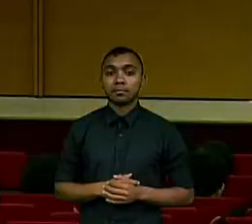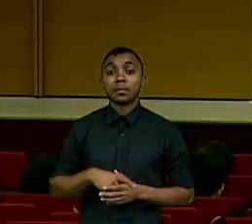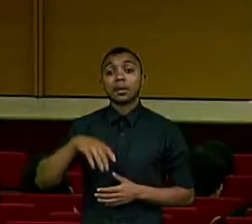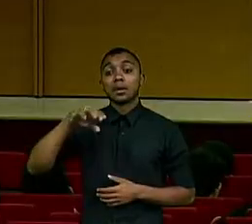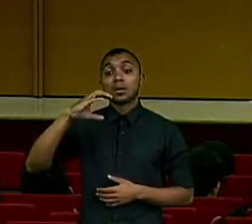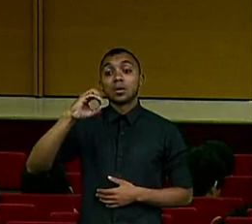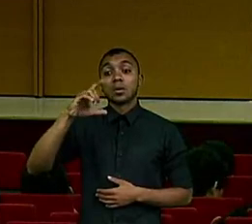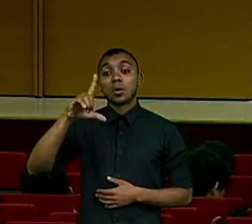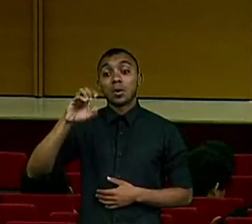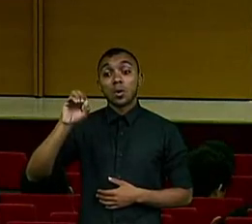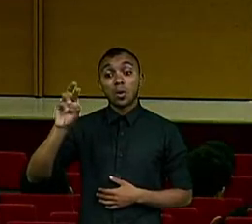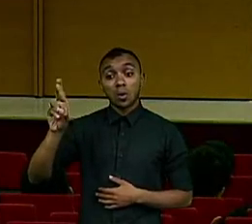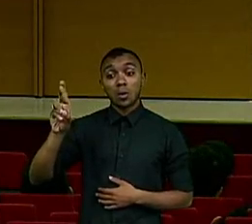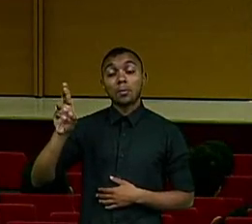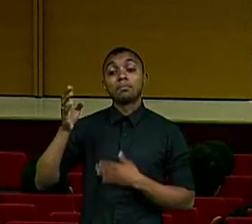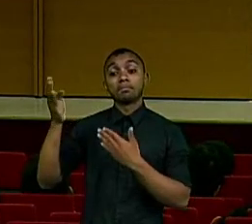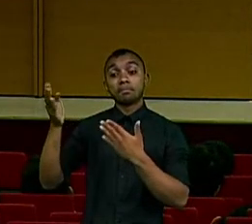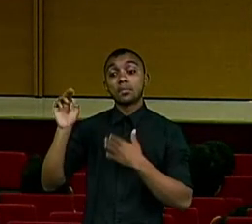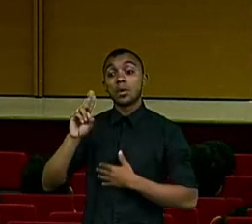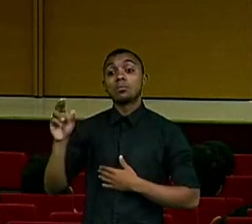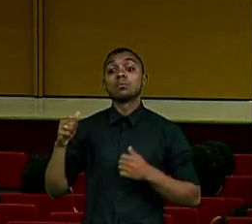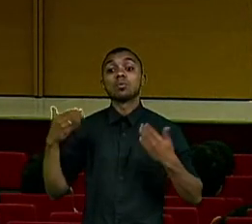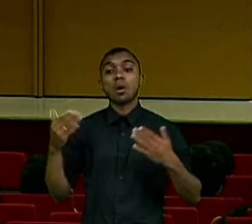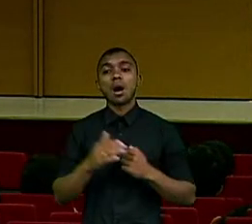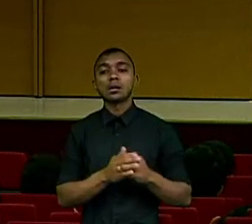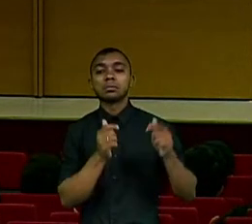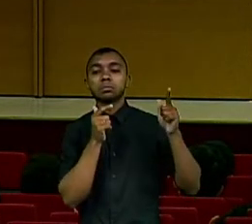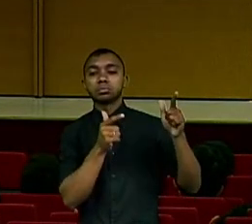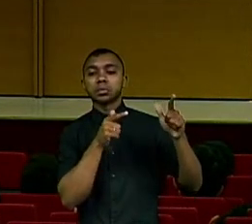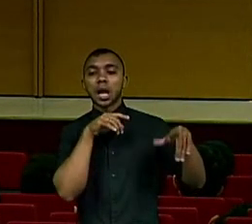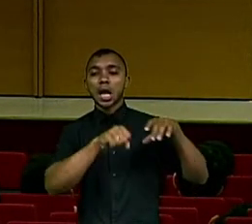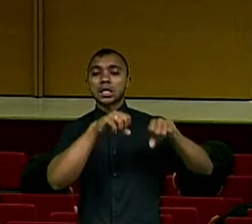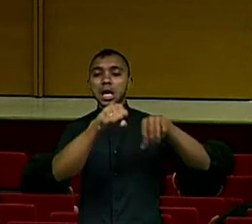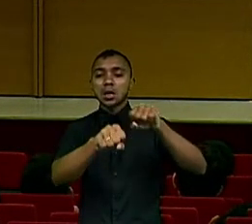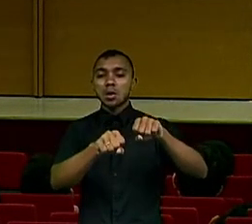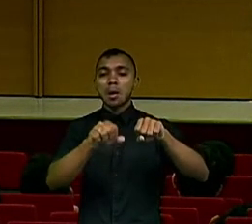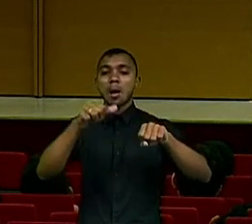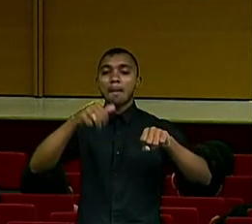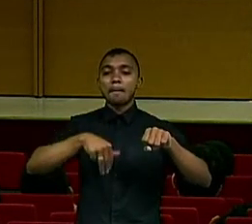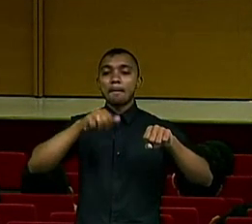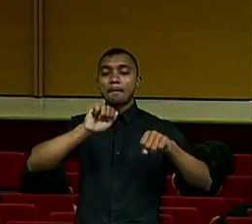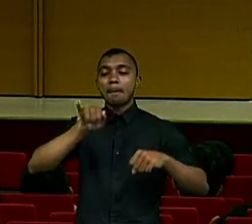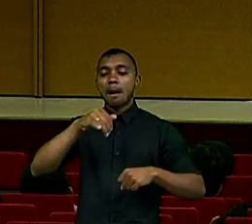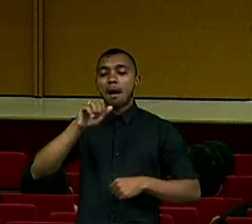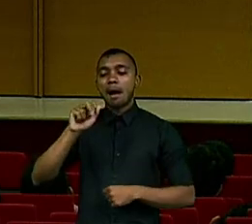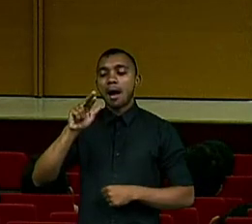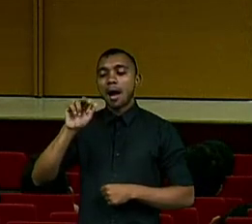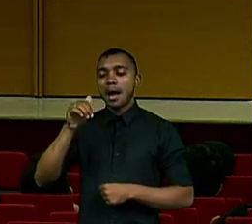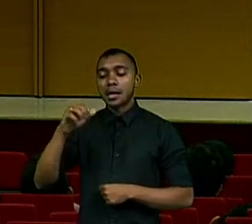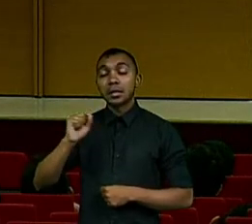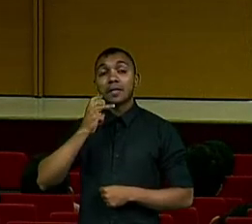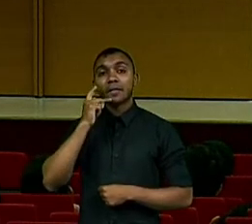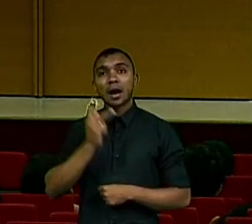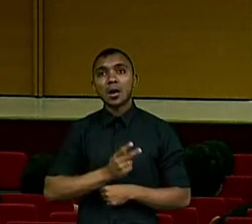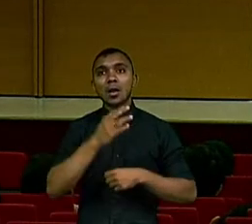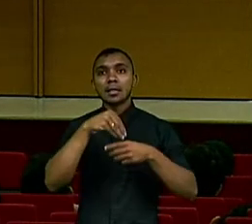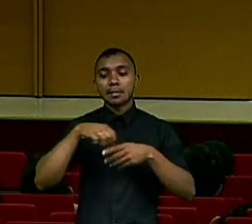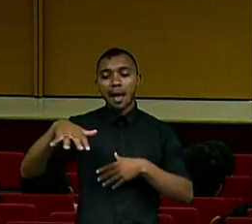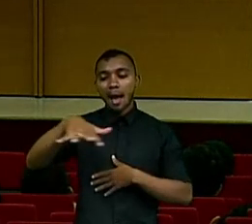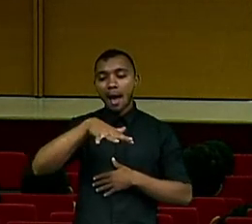Mello ele ficou conhecido como caçador de marajás né que ia combater a corrupção principalmente dentro do serviço